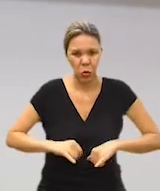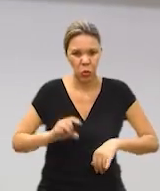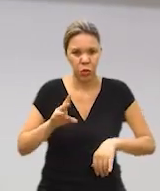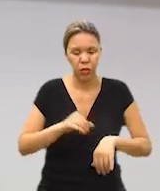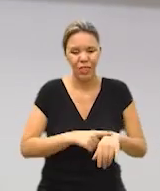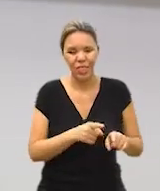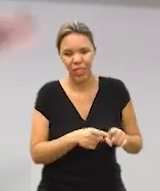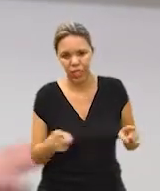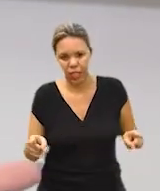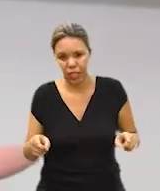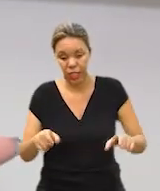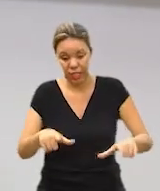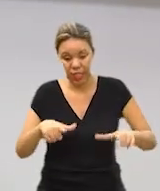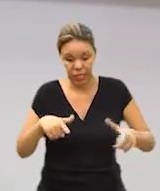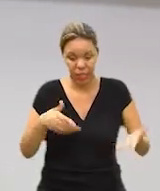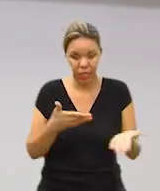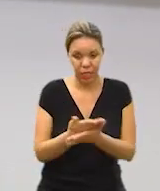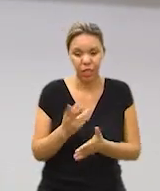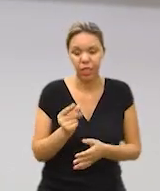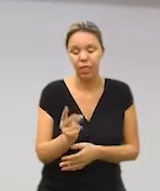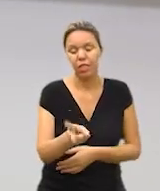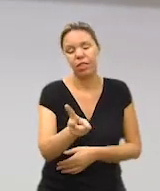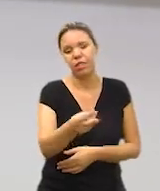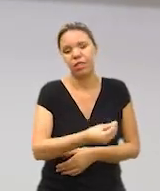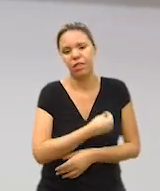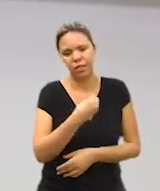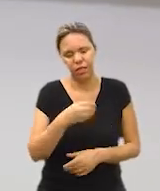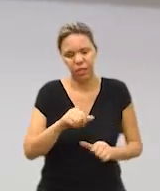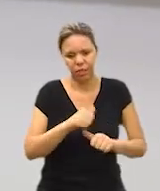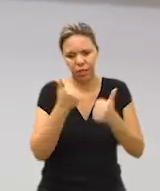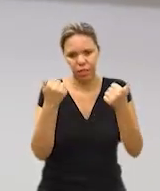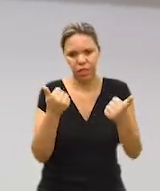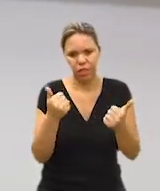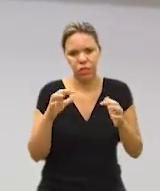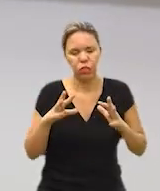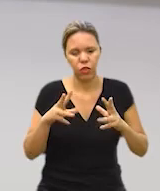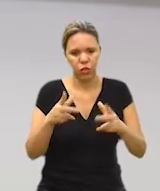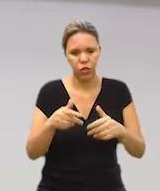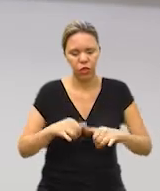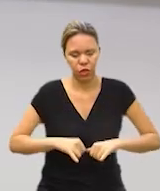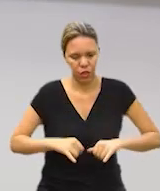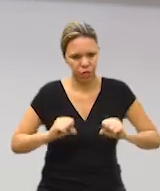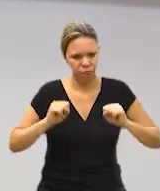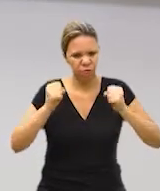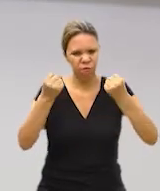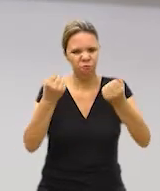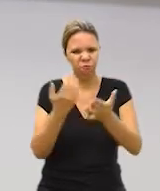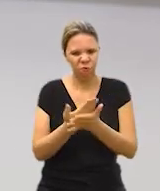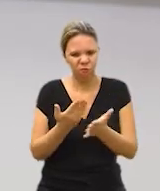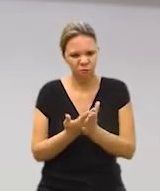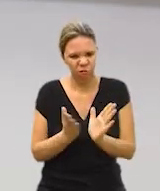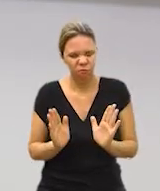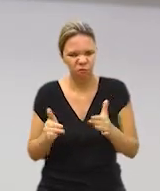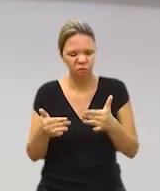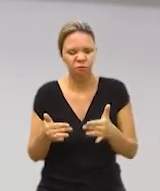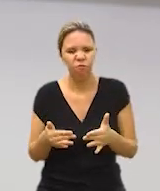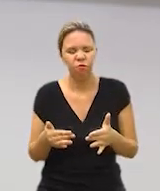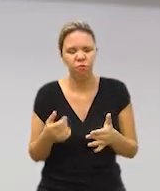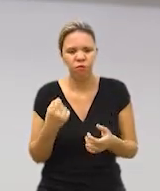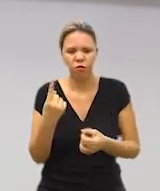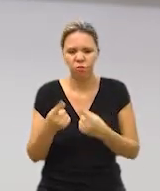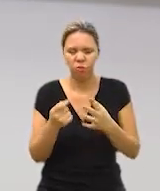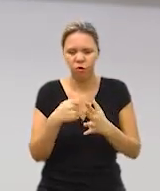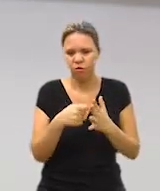tempo, a carteira é para o resto da vida. Então vale todo o sacrifício, vale o foco por